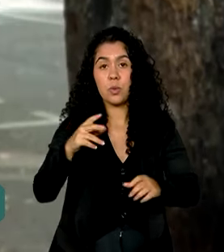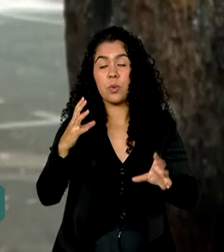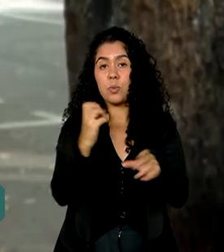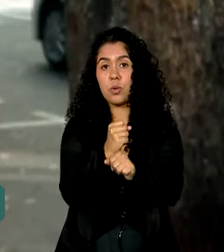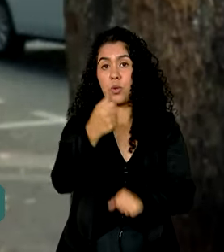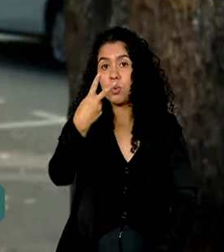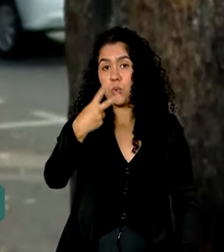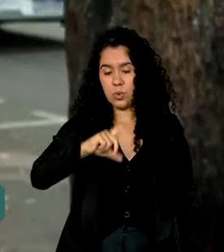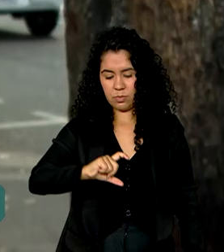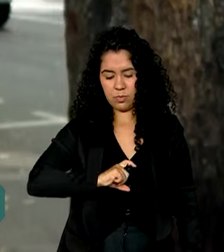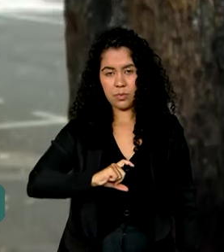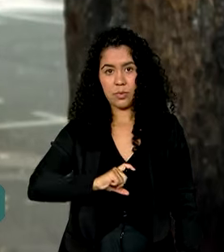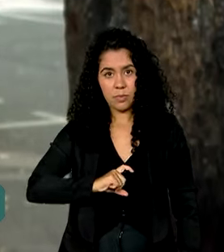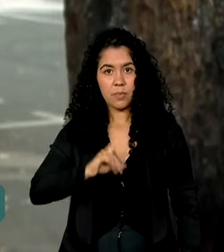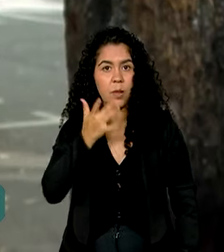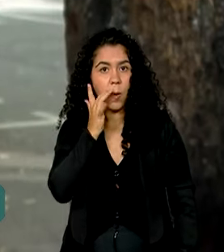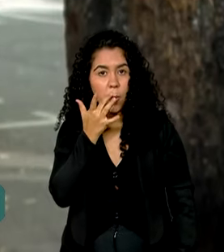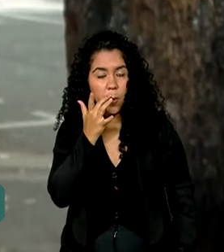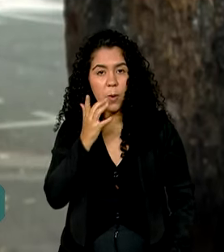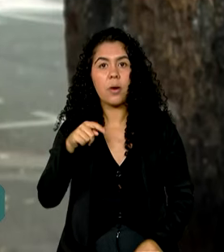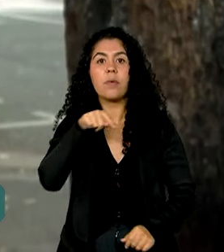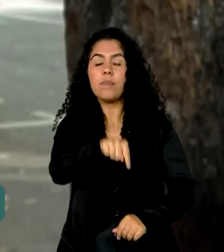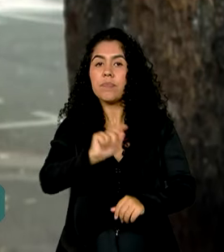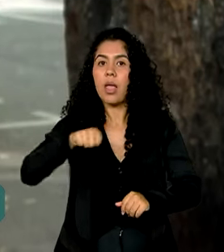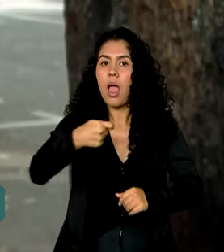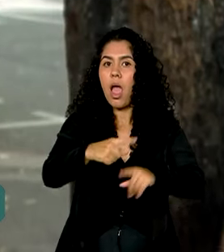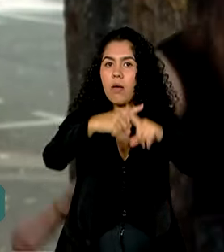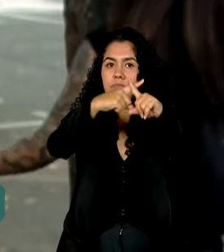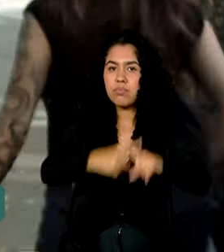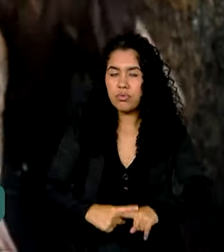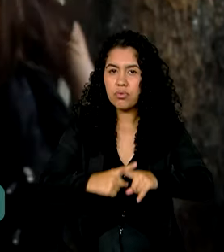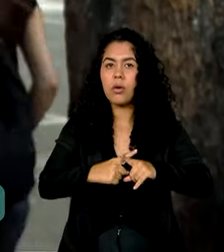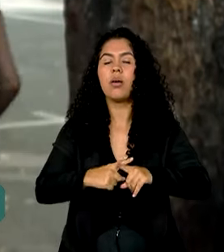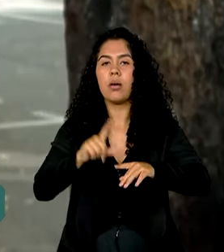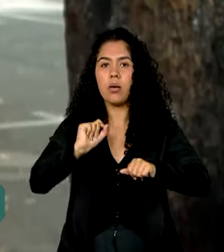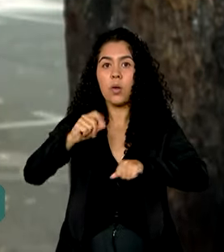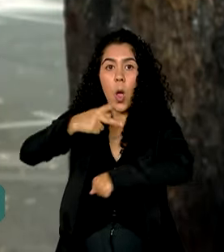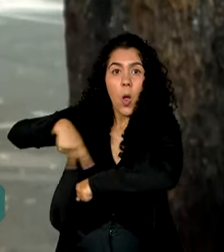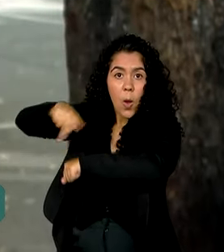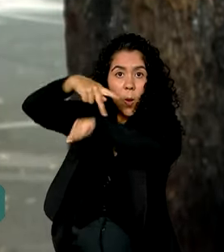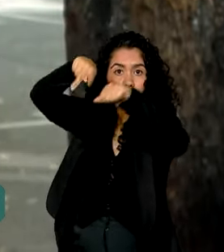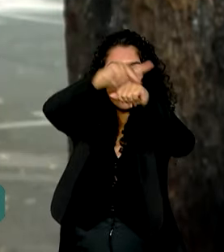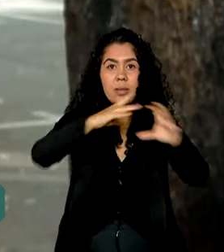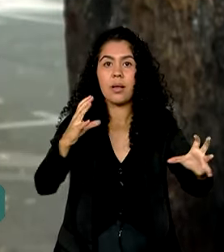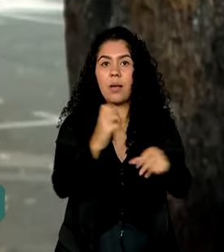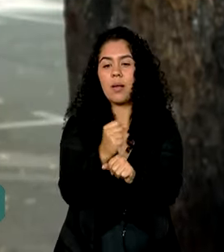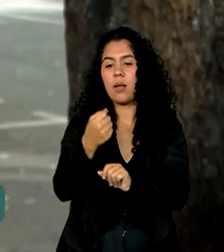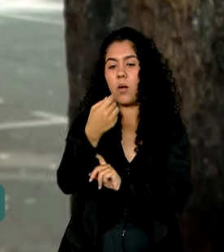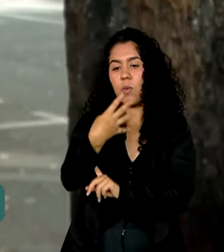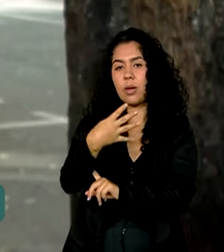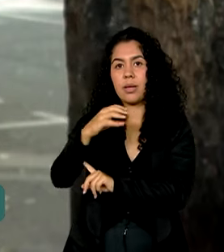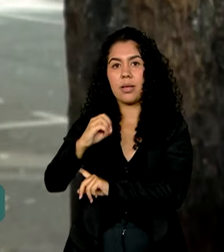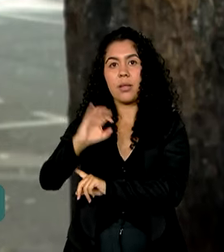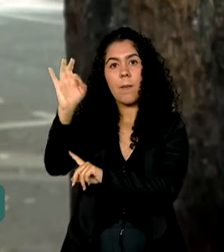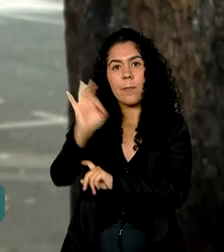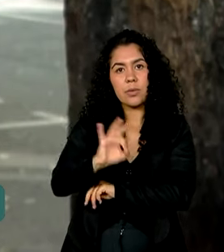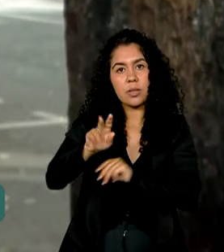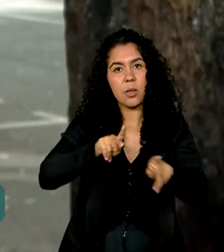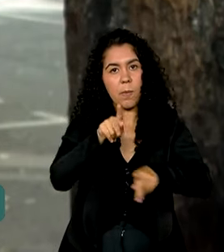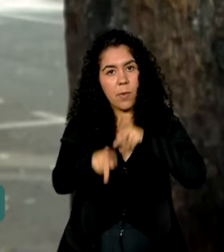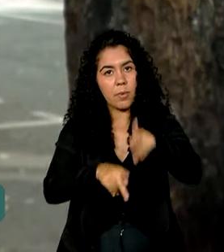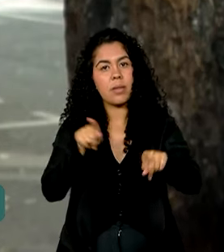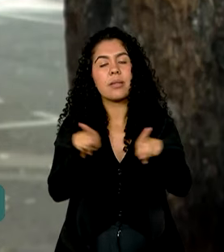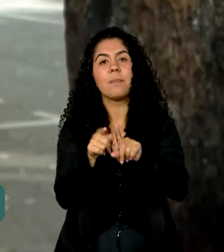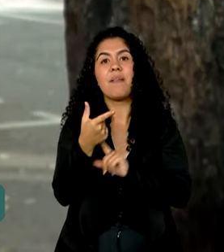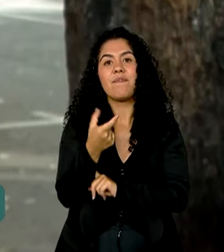BRICS é um grupo de cooperação internacional e desenvolvimento. Os países membros representam mais de 40% da população e mais de